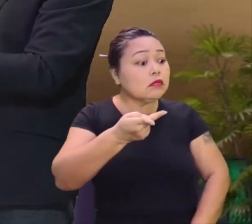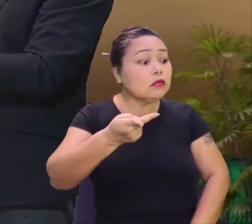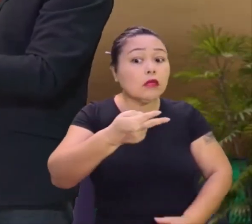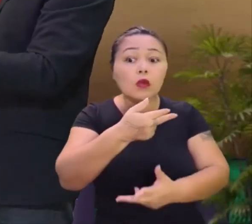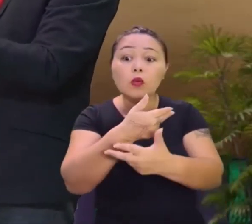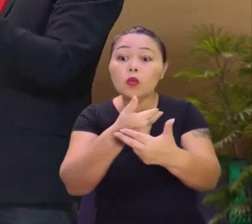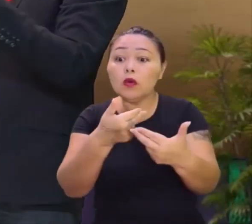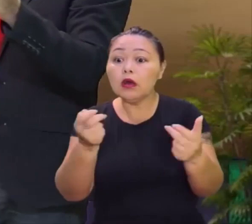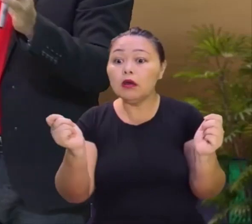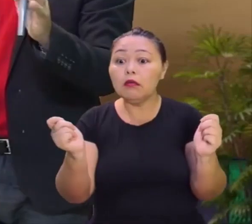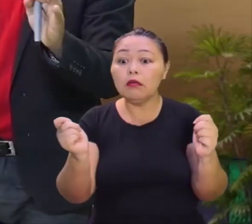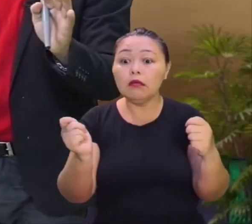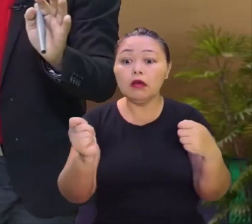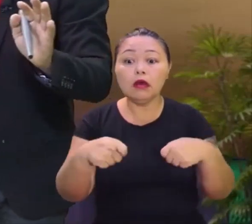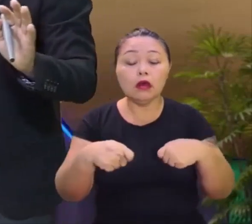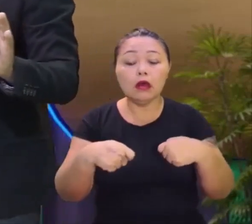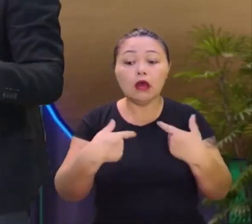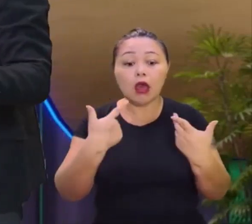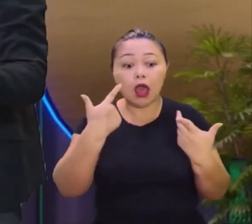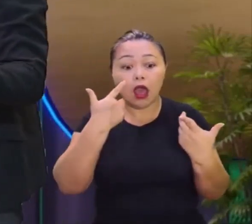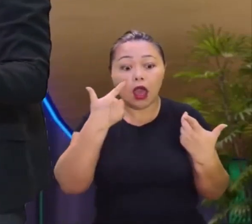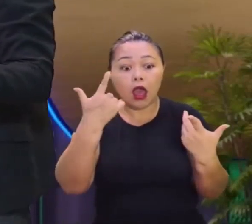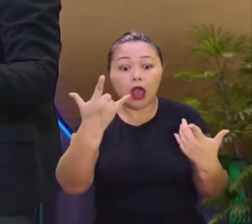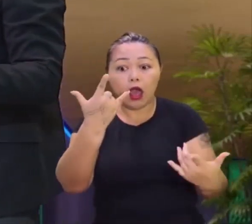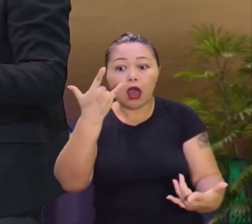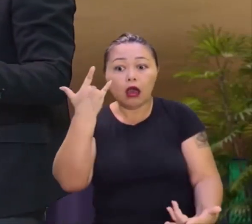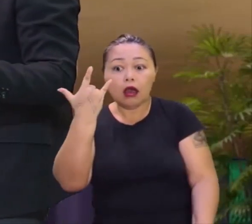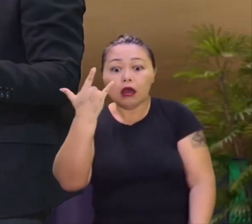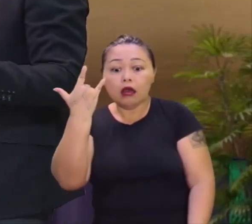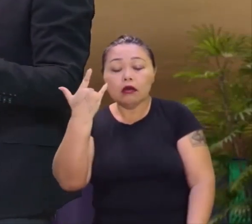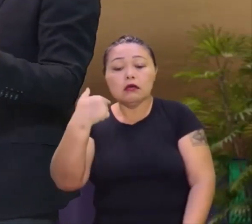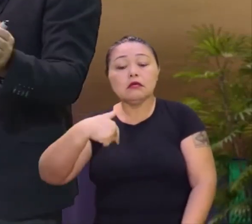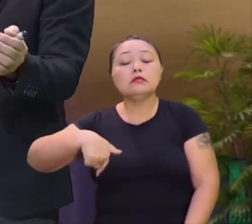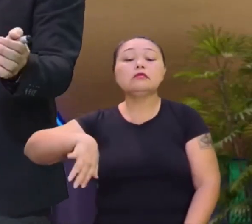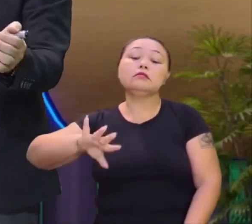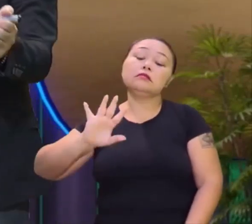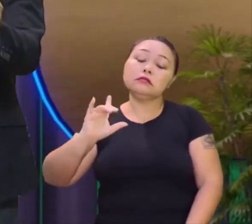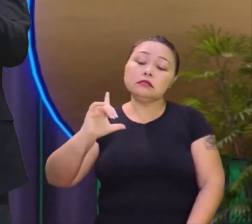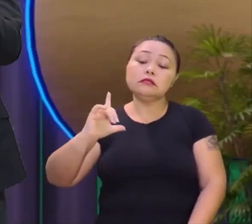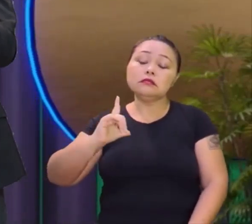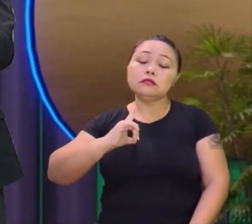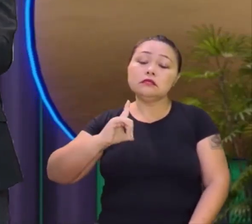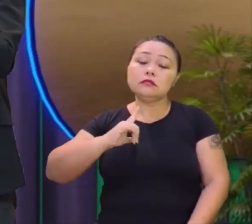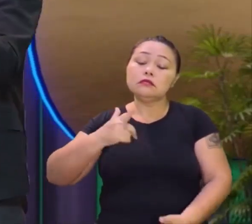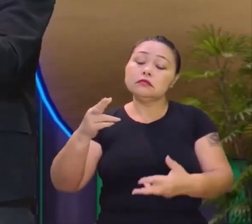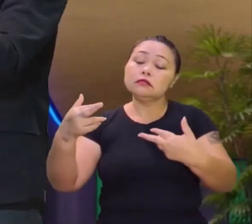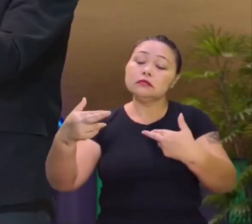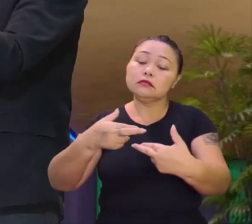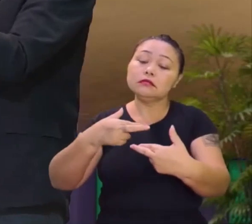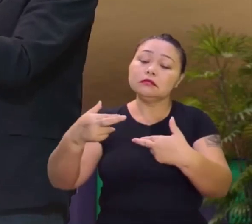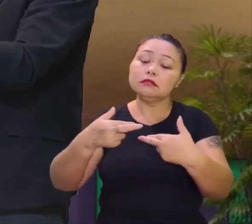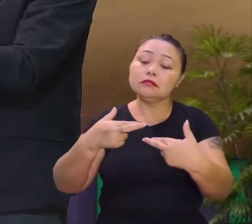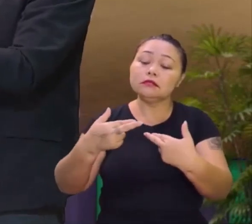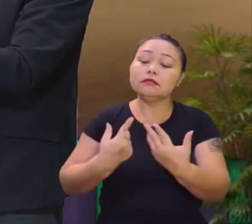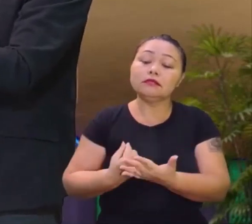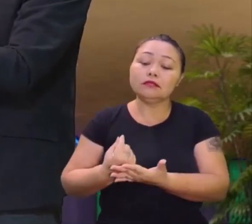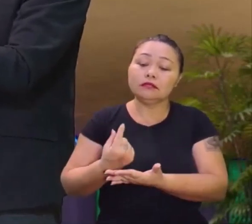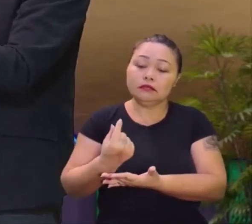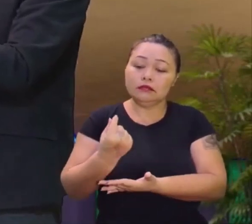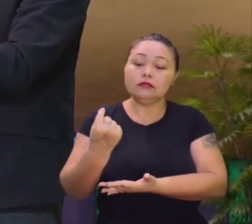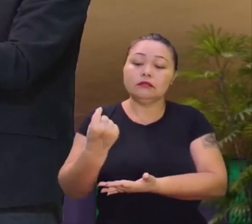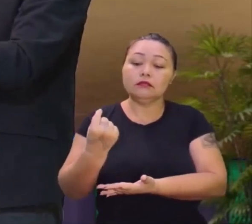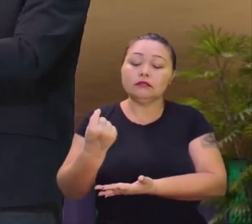algo que pudesse ser vantajoso para eles. Então, era algo que está relacionado à questão